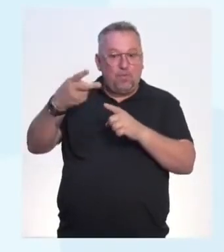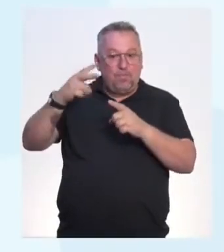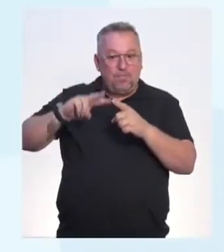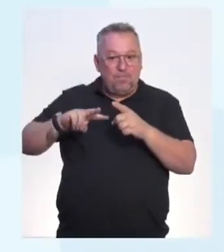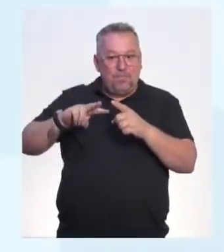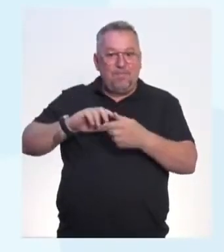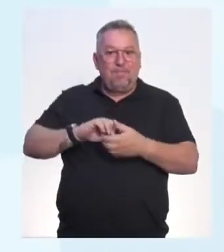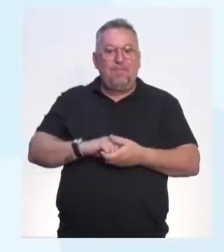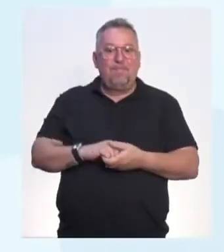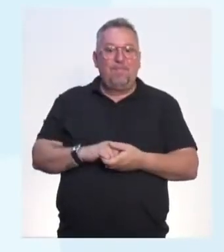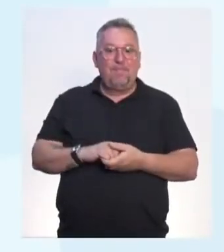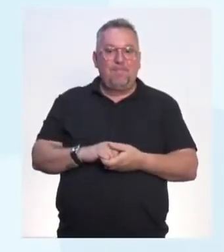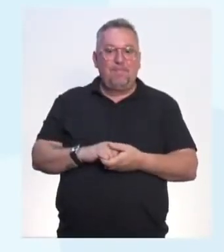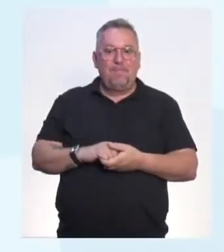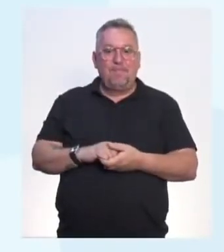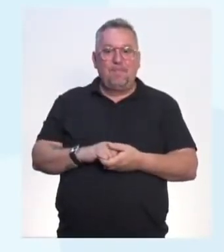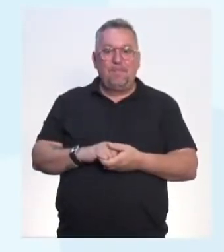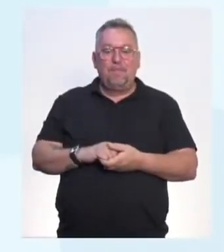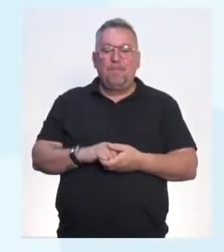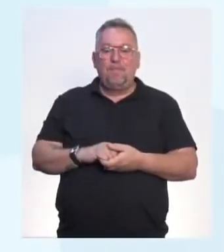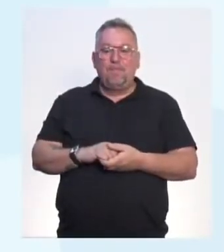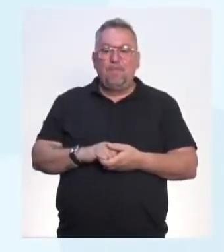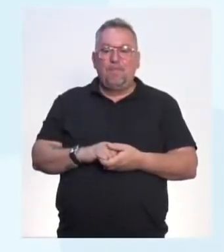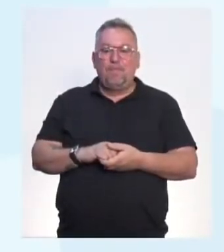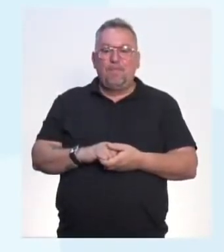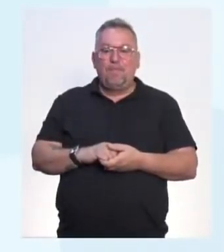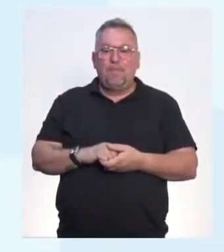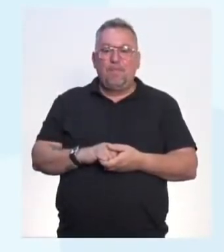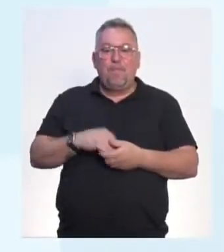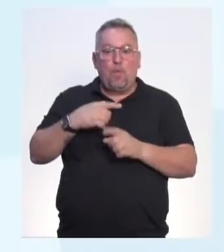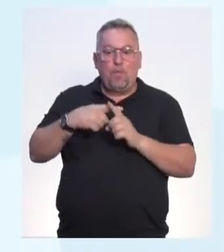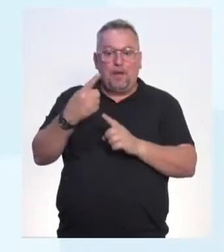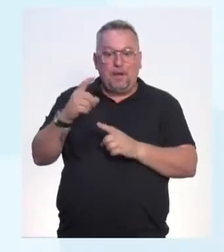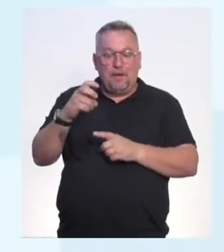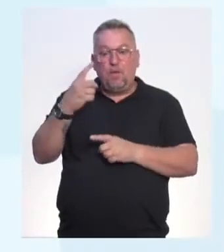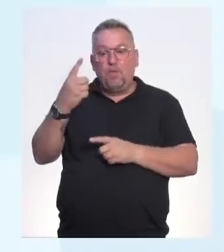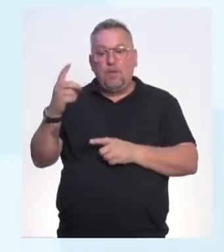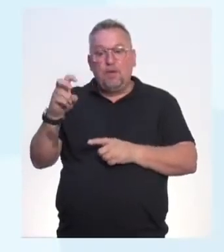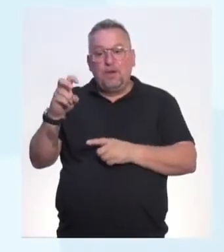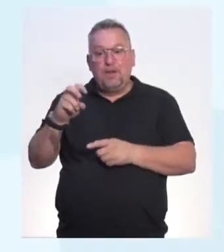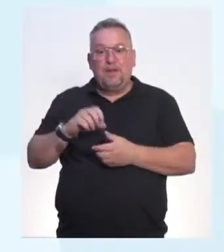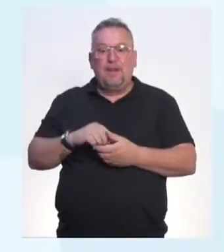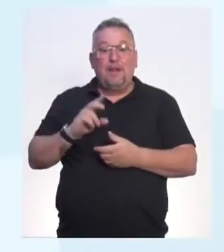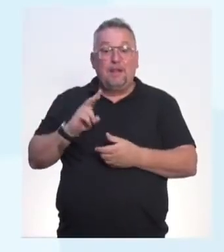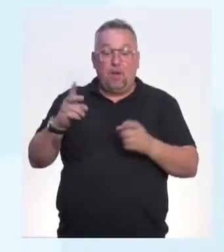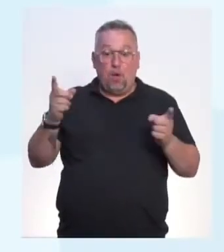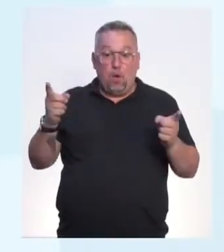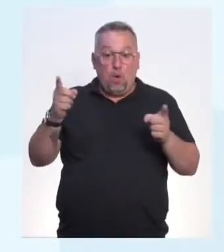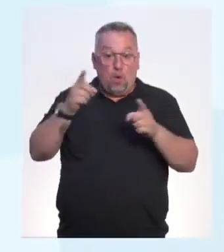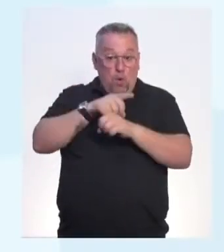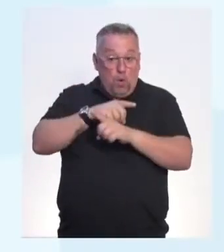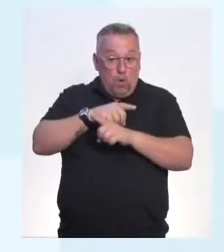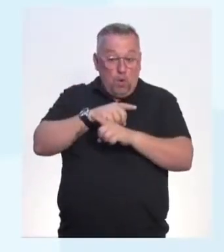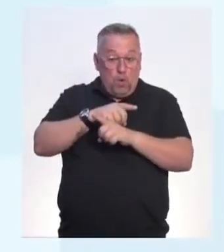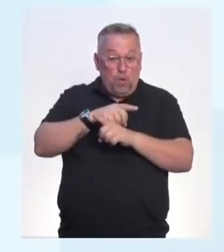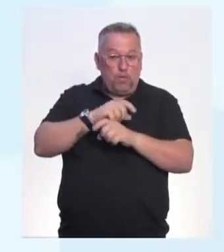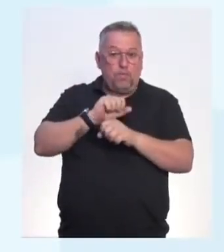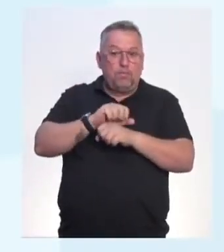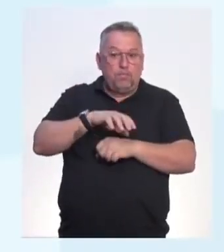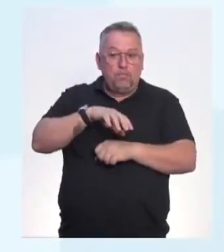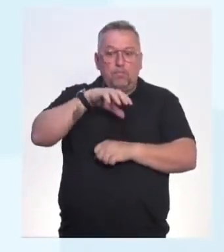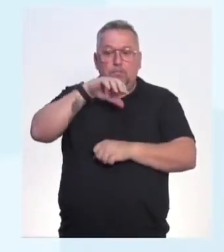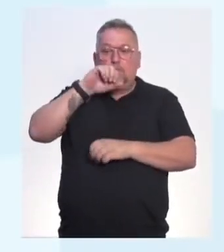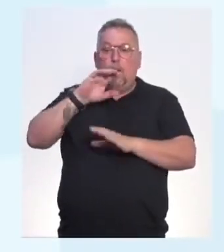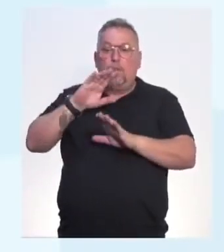mais 12 vem como menos 12. E o mais 15 como menos 15. Sempre que eu faço isso, eu paro, respiro